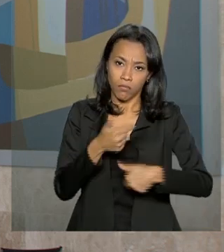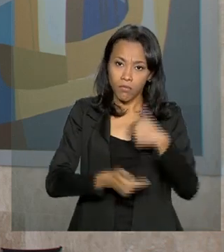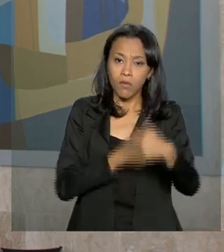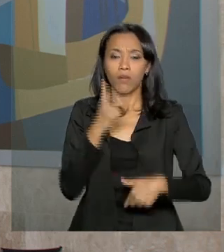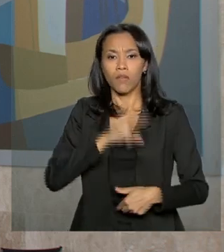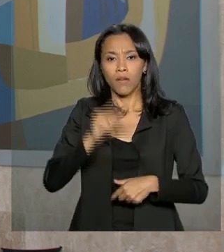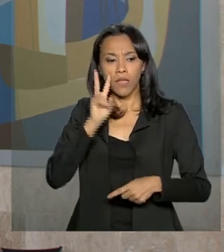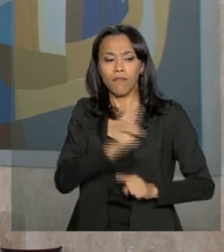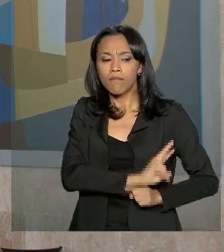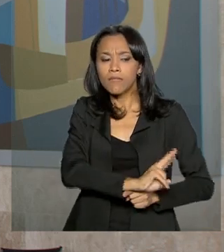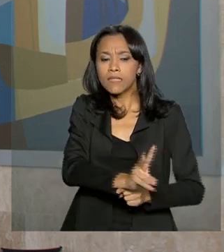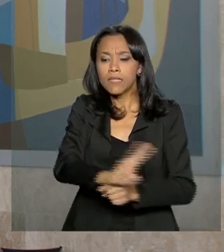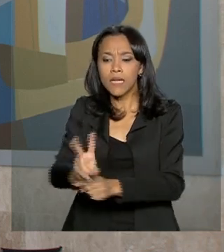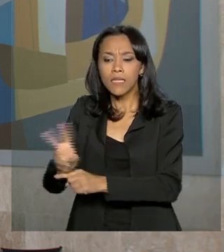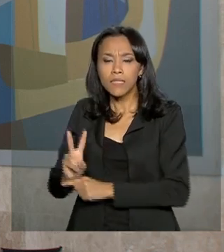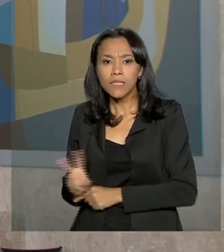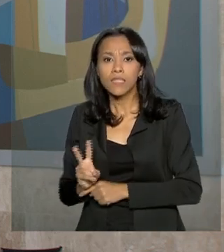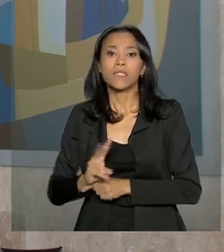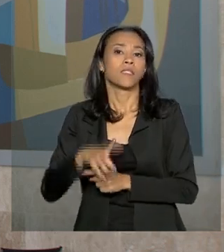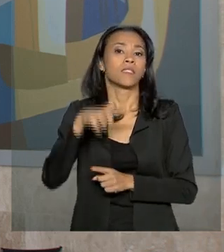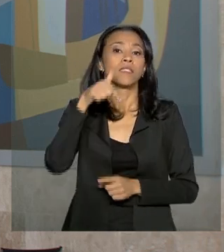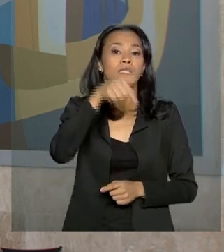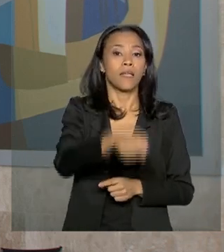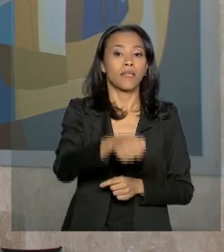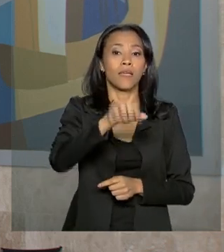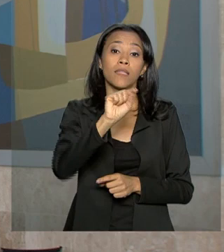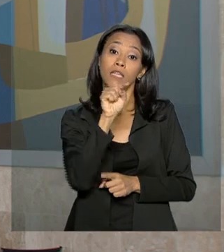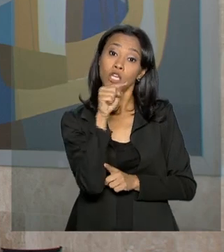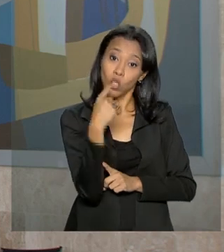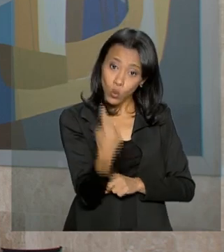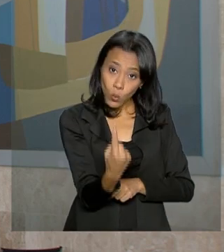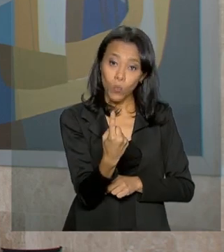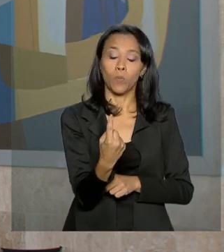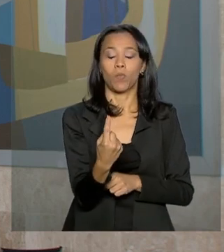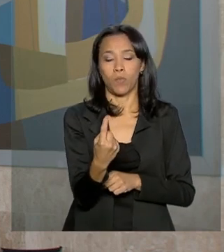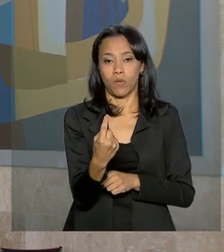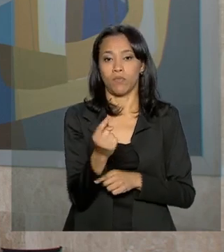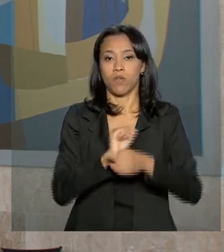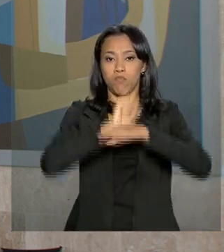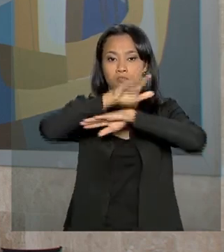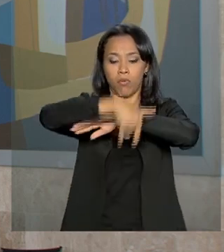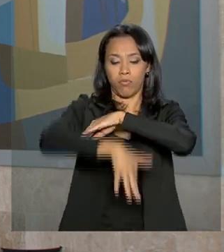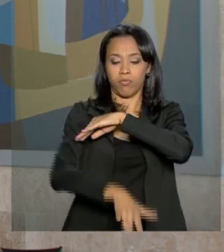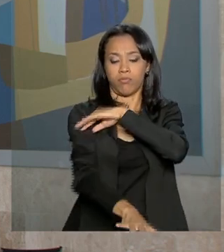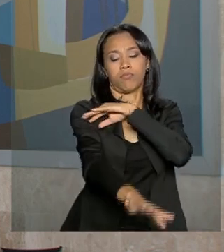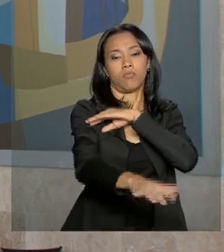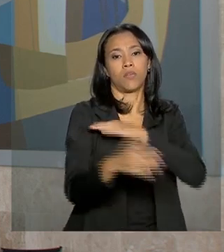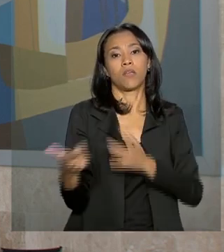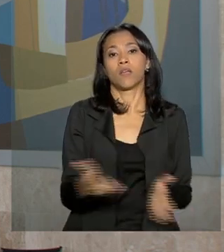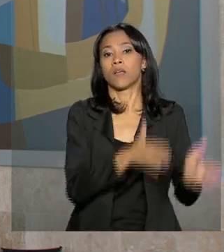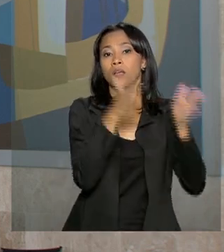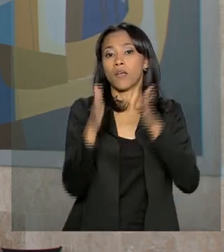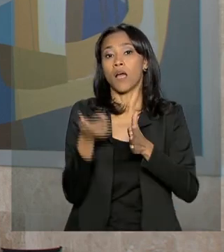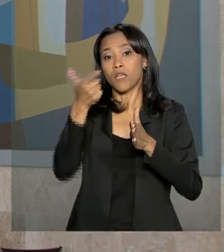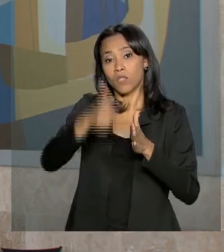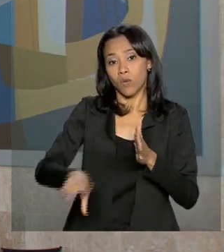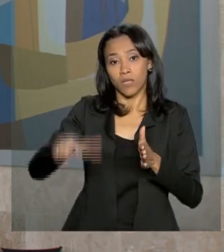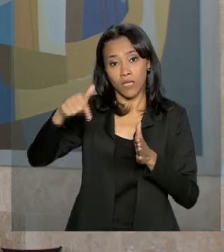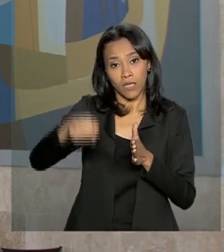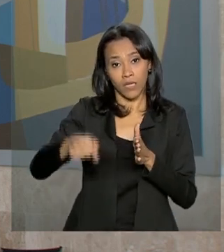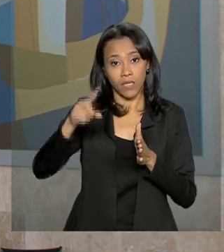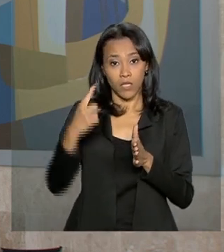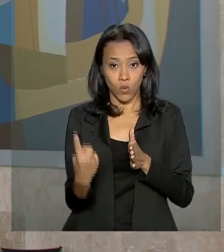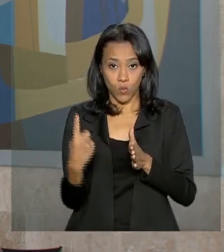as barragens de 71 usinas de maior dano potencial. As outras 71 usinas que completam